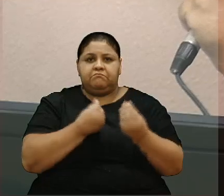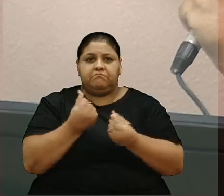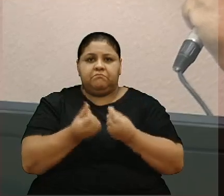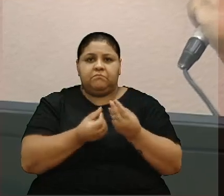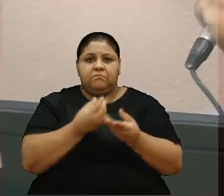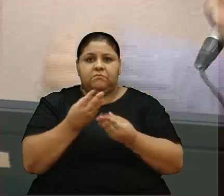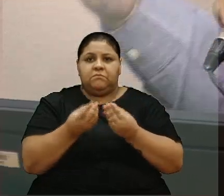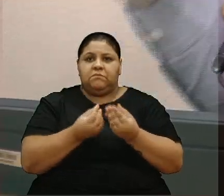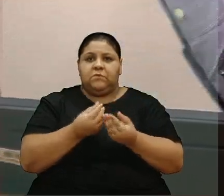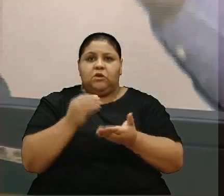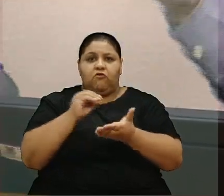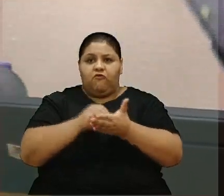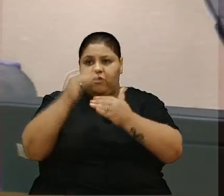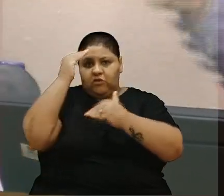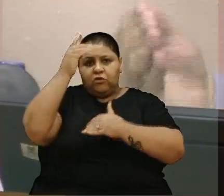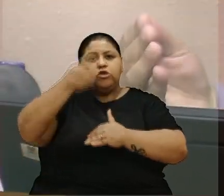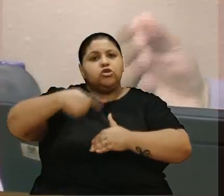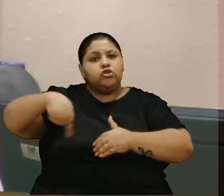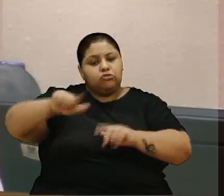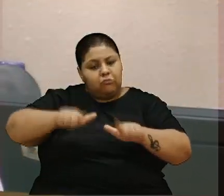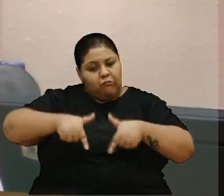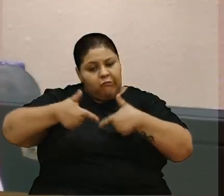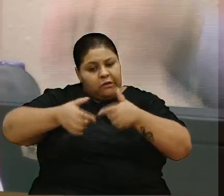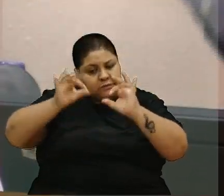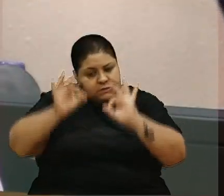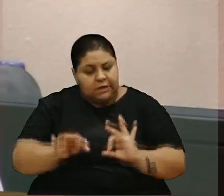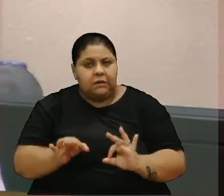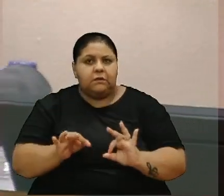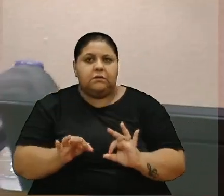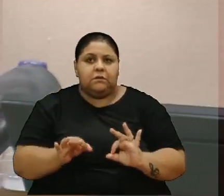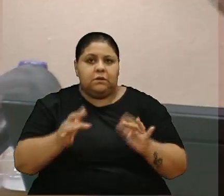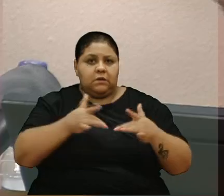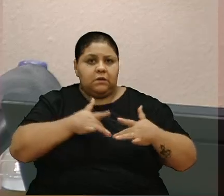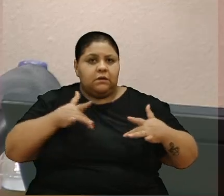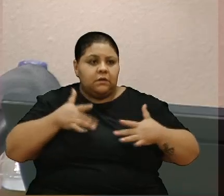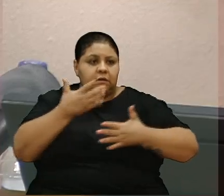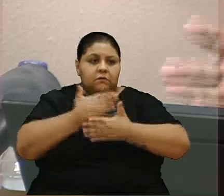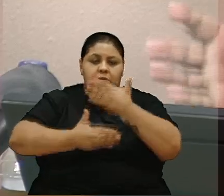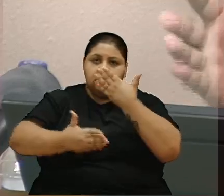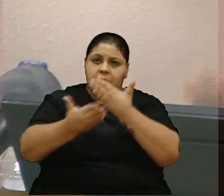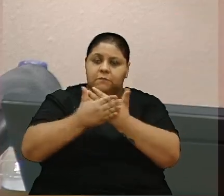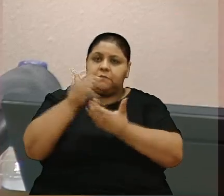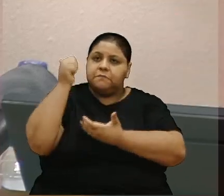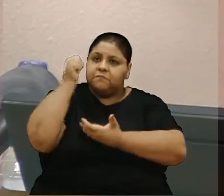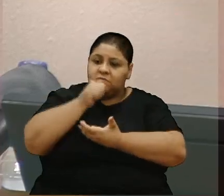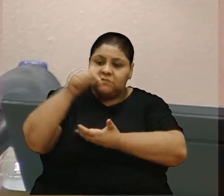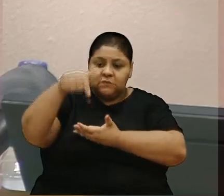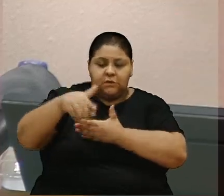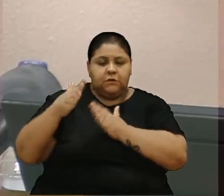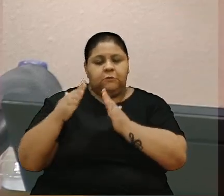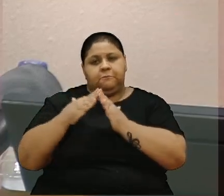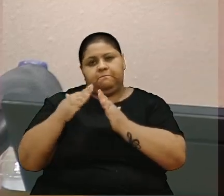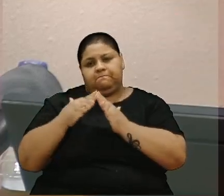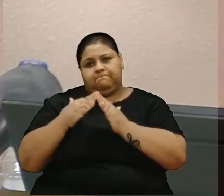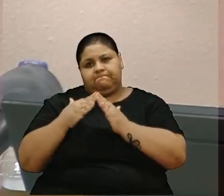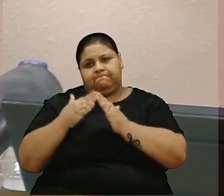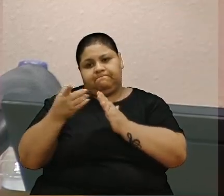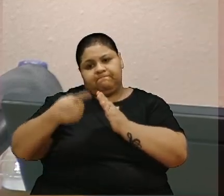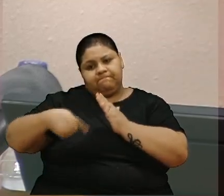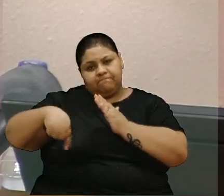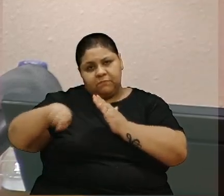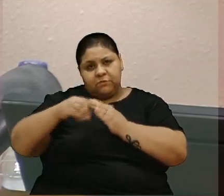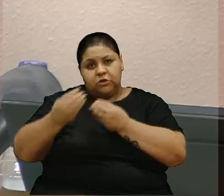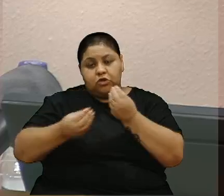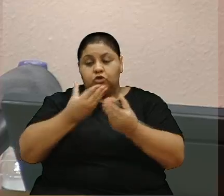jocosa ou desrespeitosa, e nós tomaremos as medidas cabíveis. A minha solidariedade a todas as mulheres dessa casa e que nós,